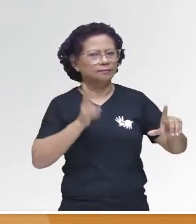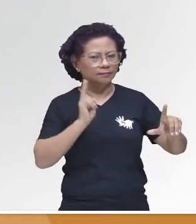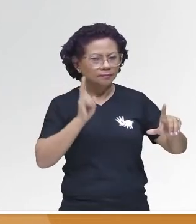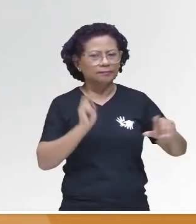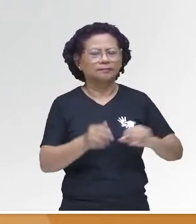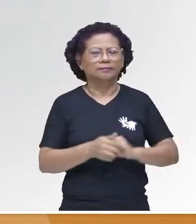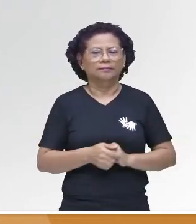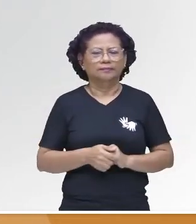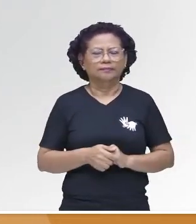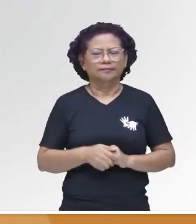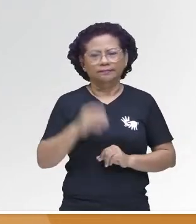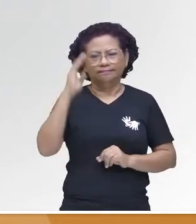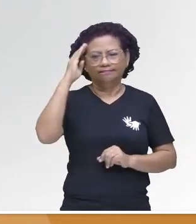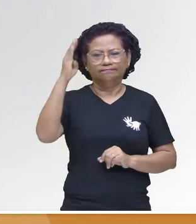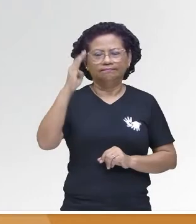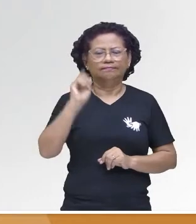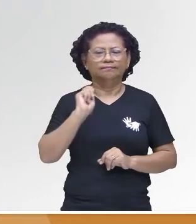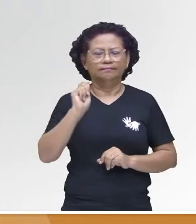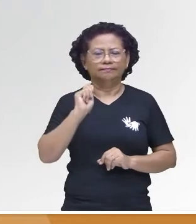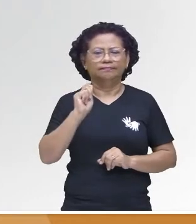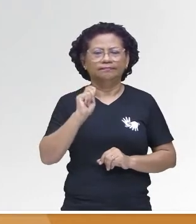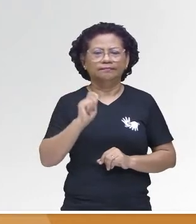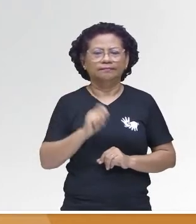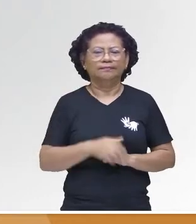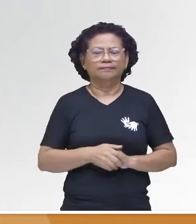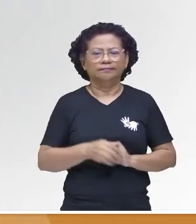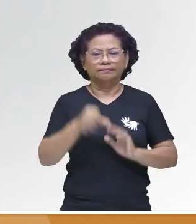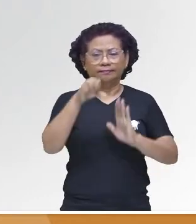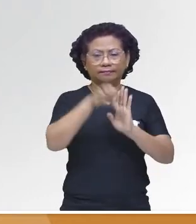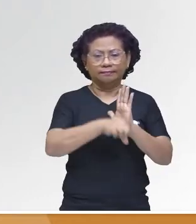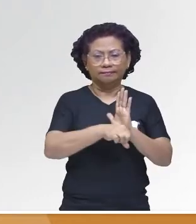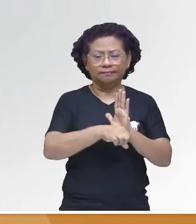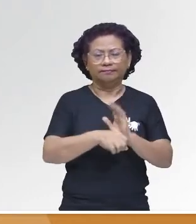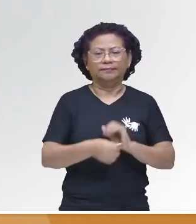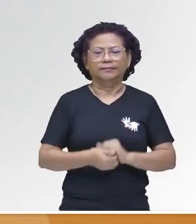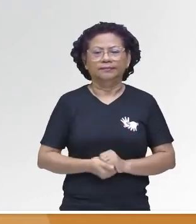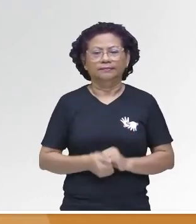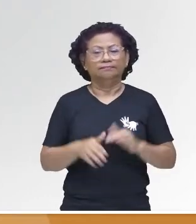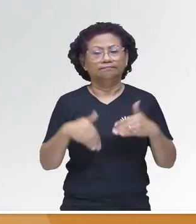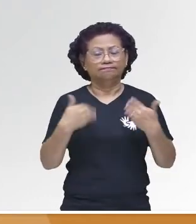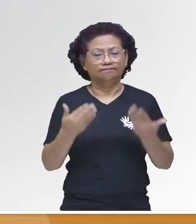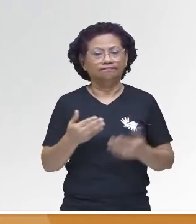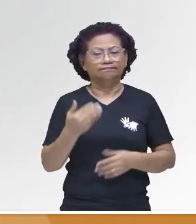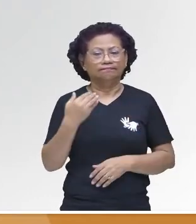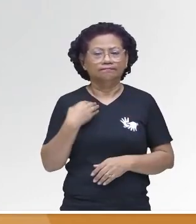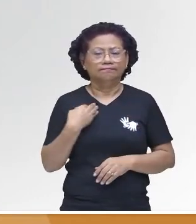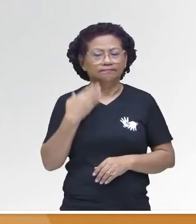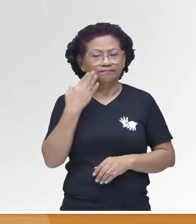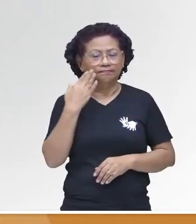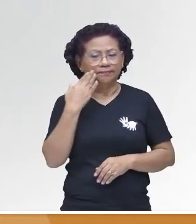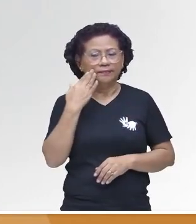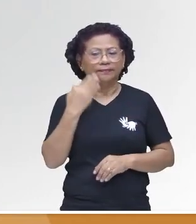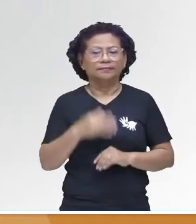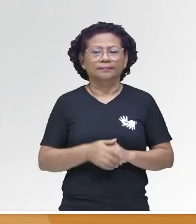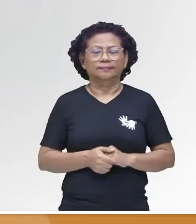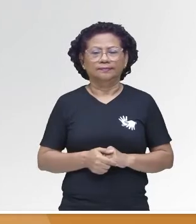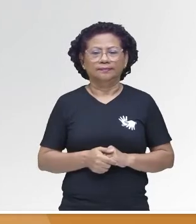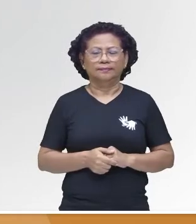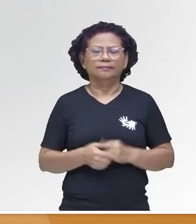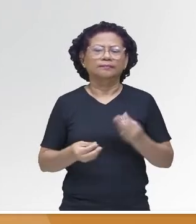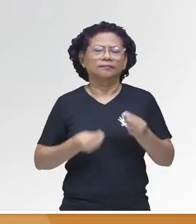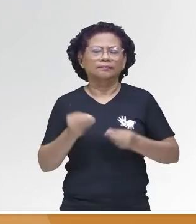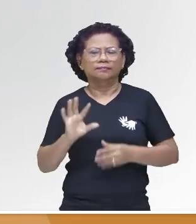crimes, principalmente esses crimes aí mais importantes. Tá? Então nós temos, isso aqui é extremamente importante para entender um